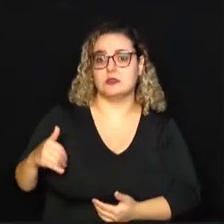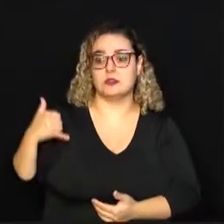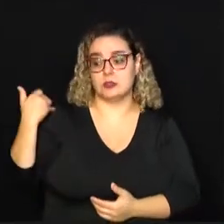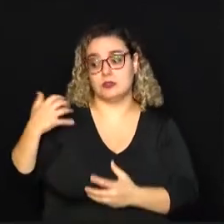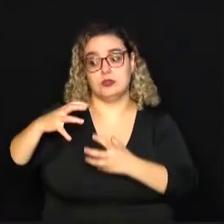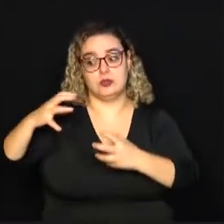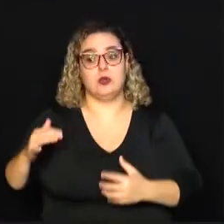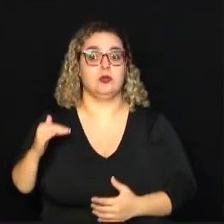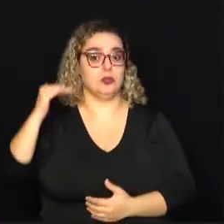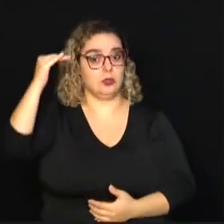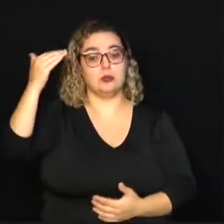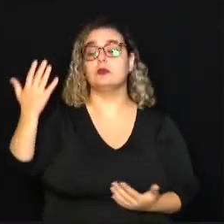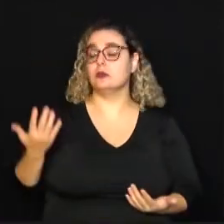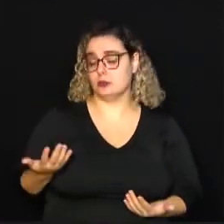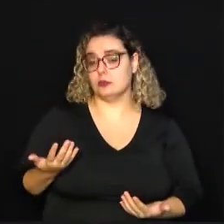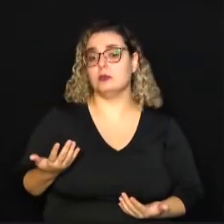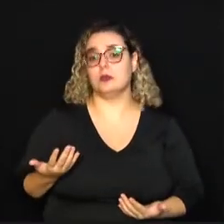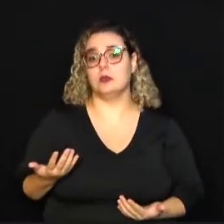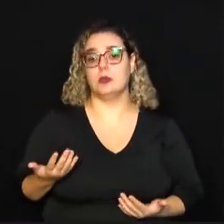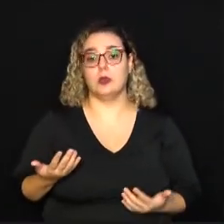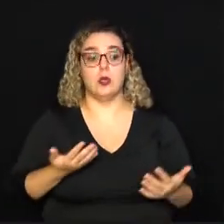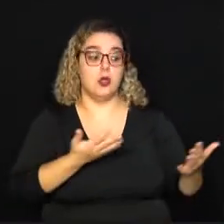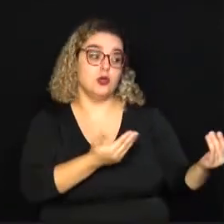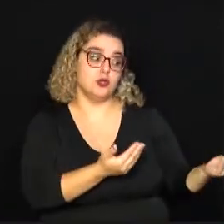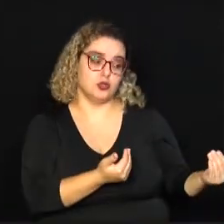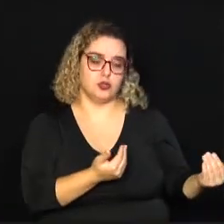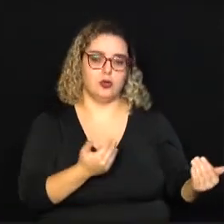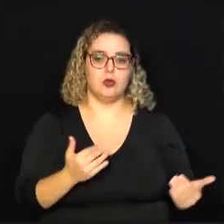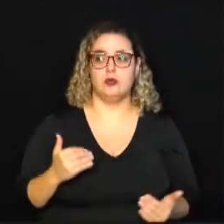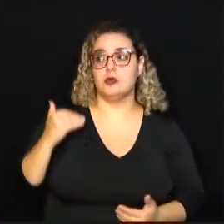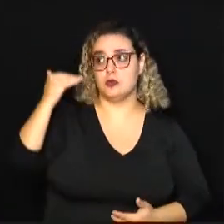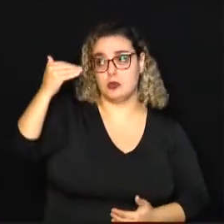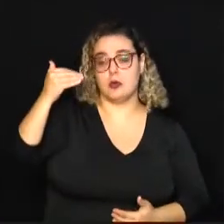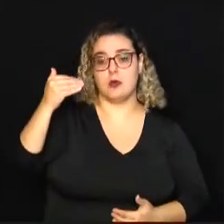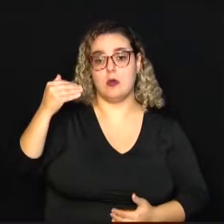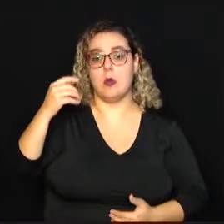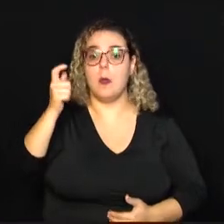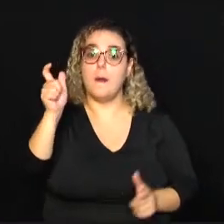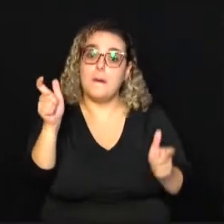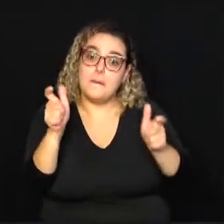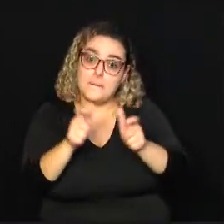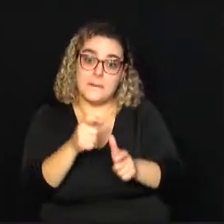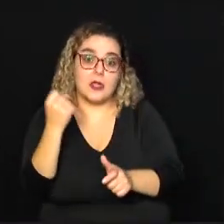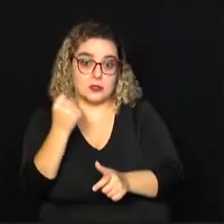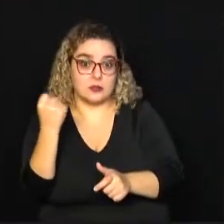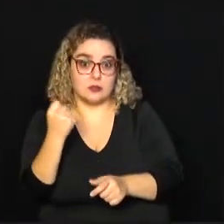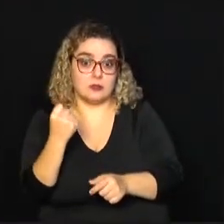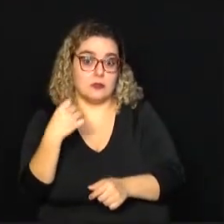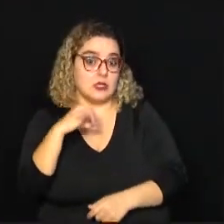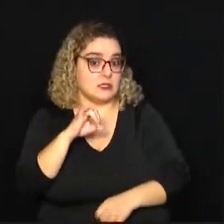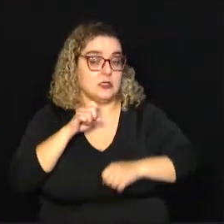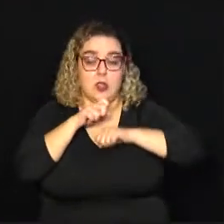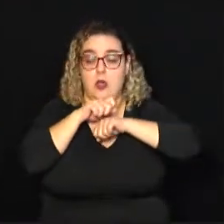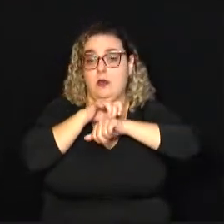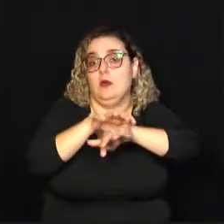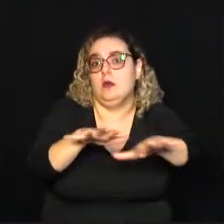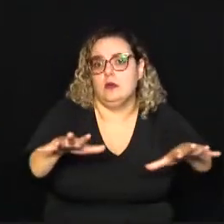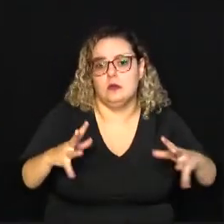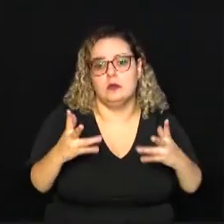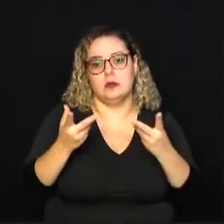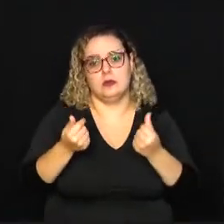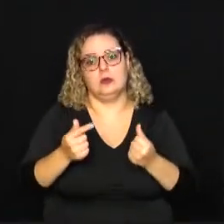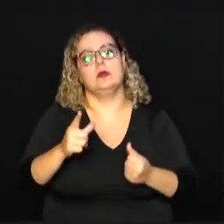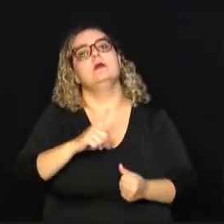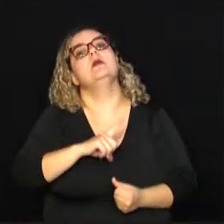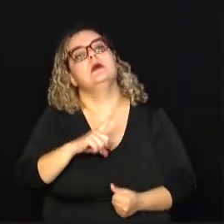né? Porque, em que pese de jovens adultos terem casos menos graves, se você contamina todo mundo, a gente vai ter